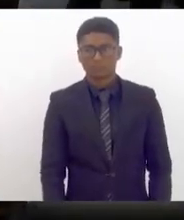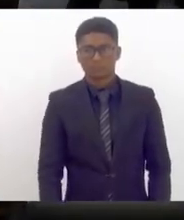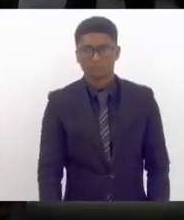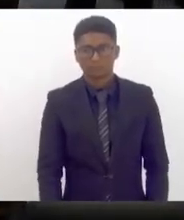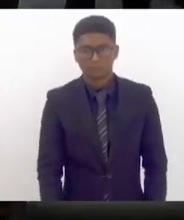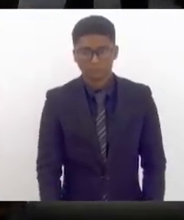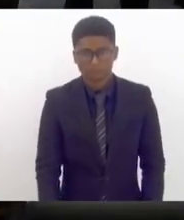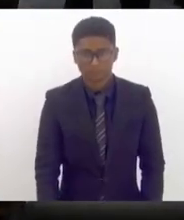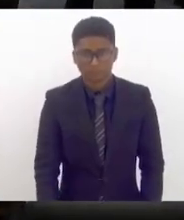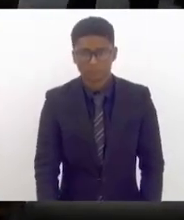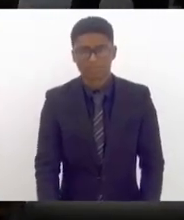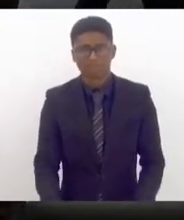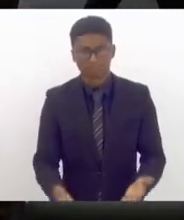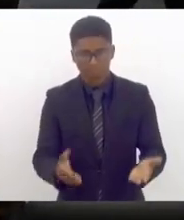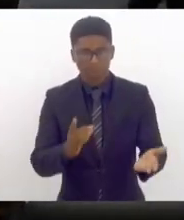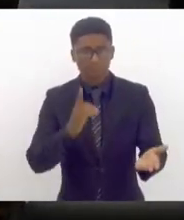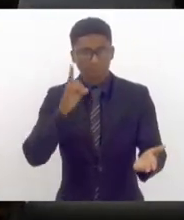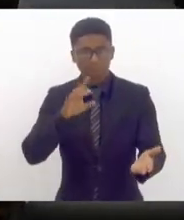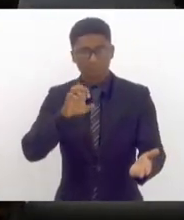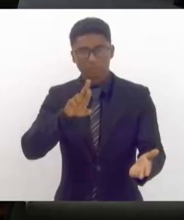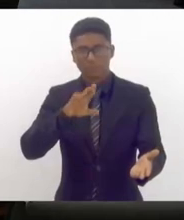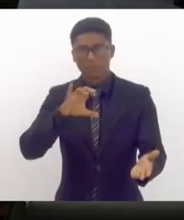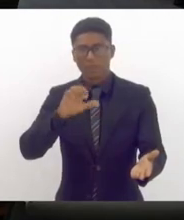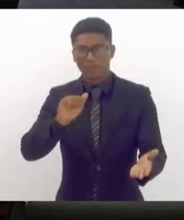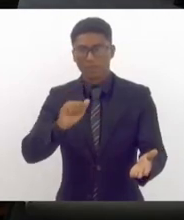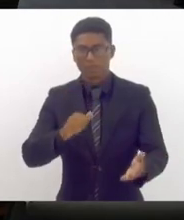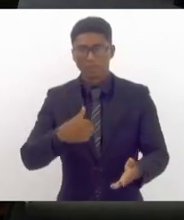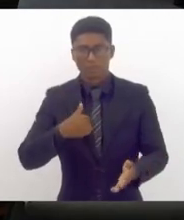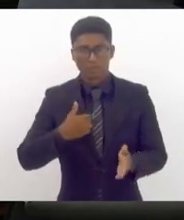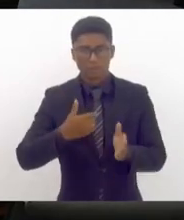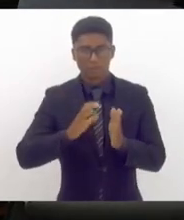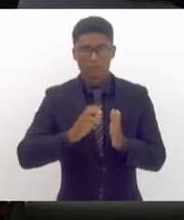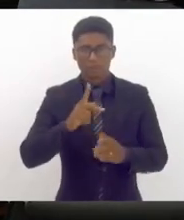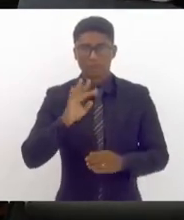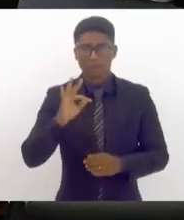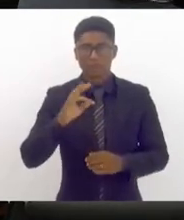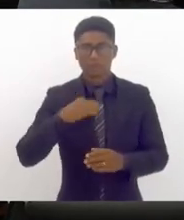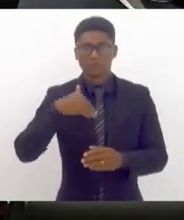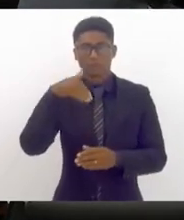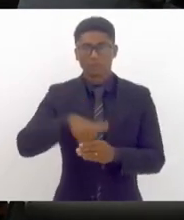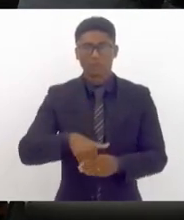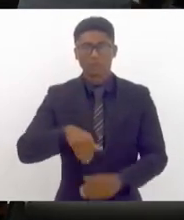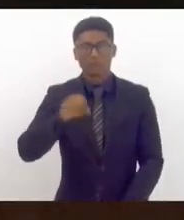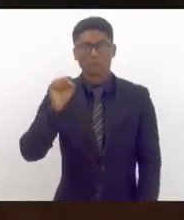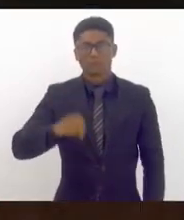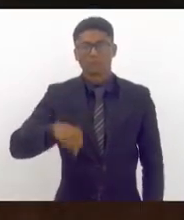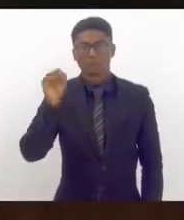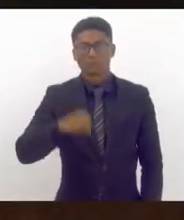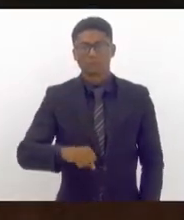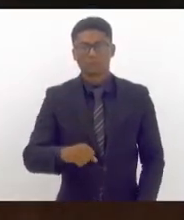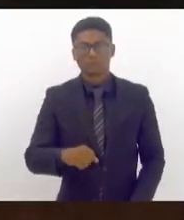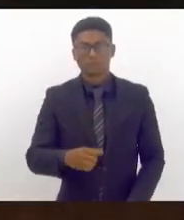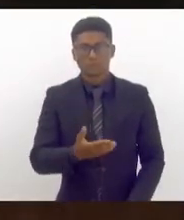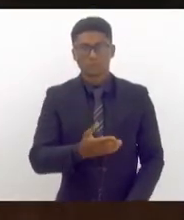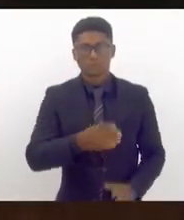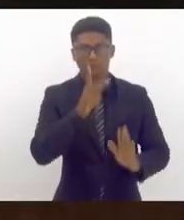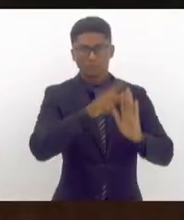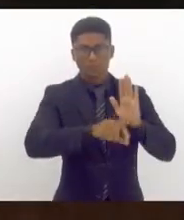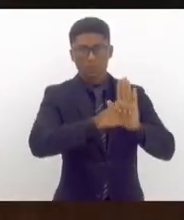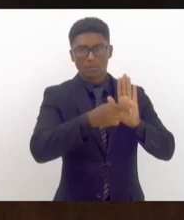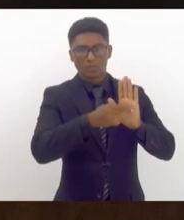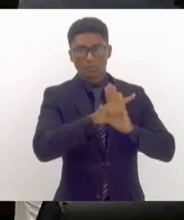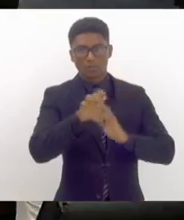Presidente. Deputada Élica, por favor. Eu, como líder do PT, encaminho o voto sim para o projeto da Zeidan.